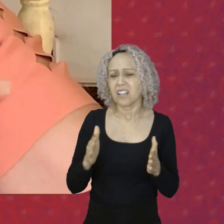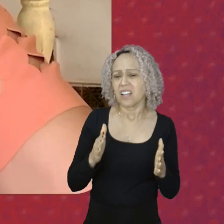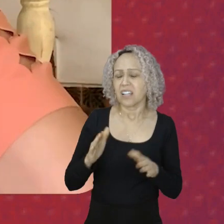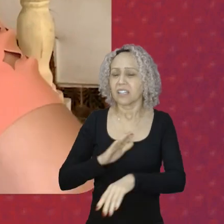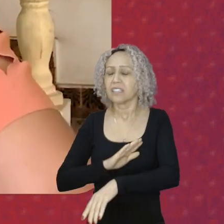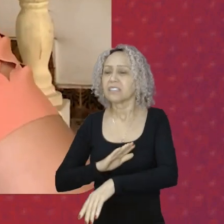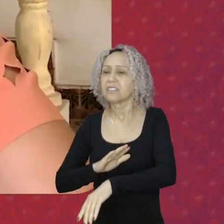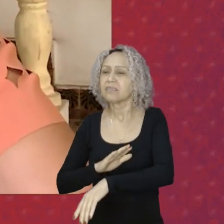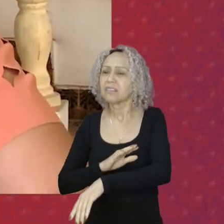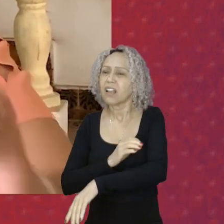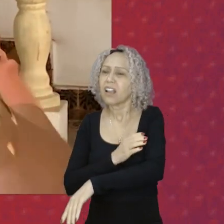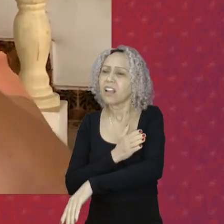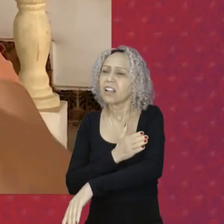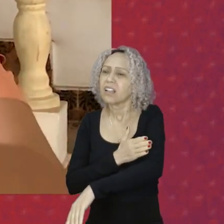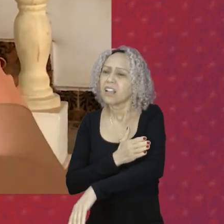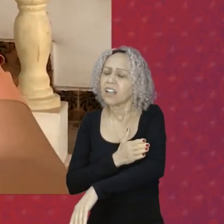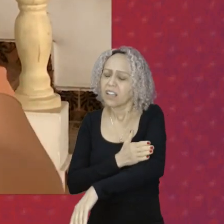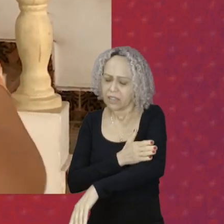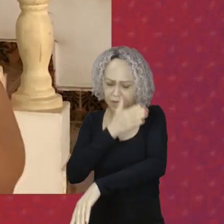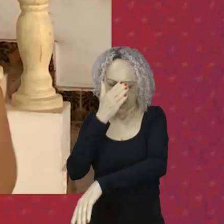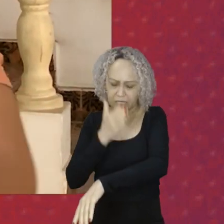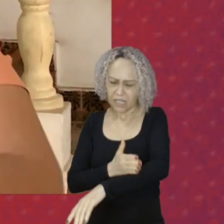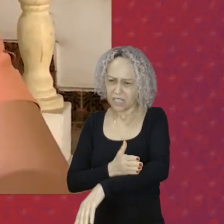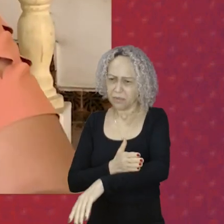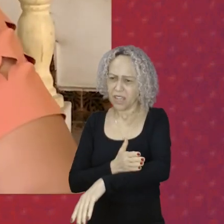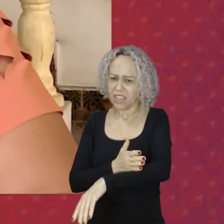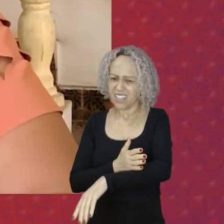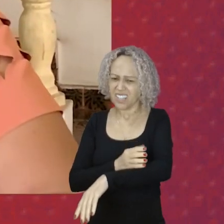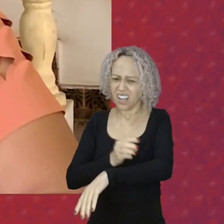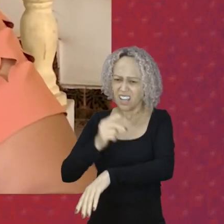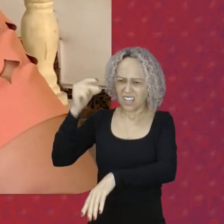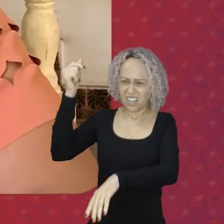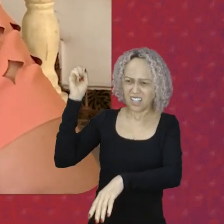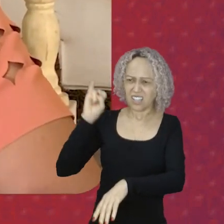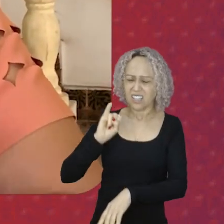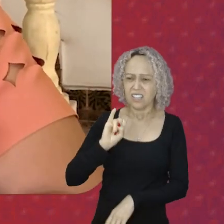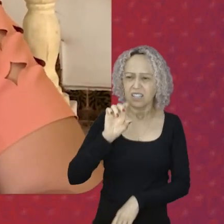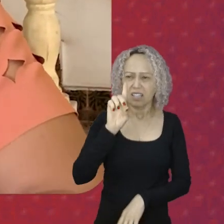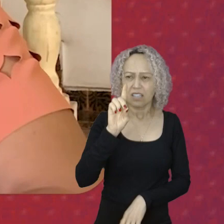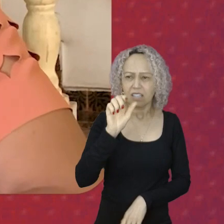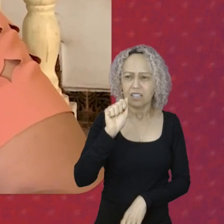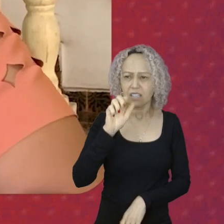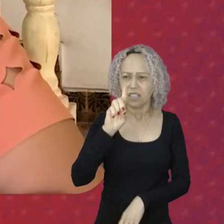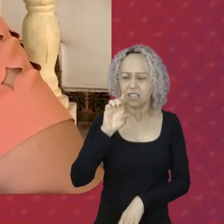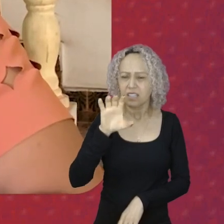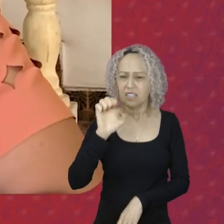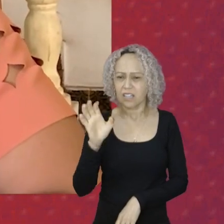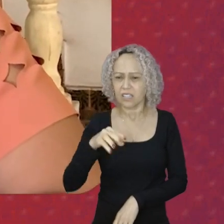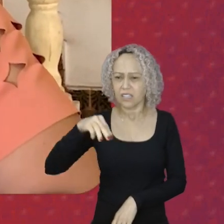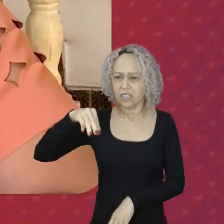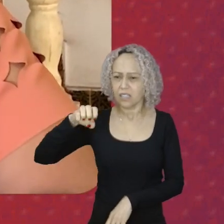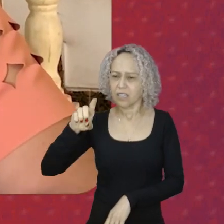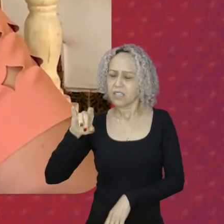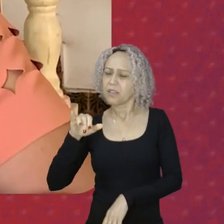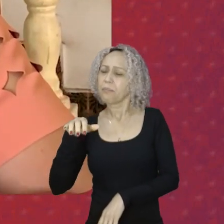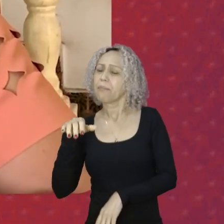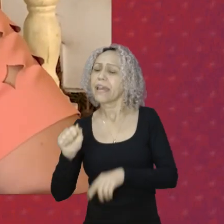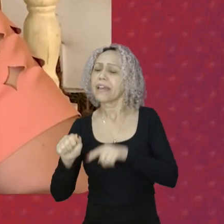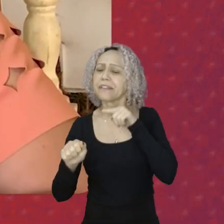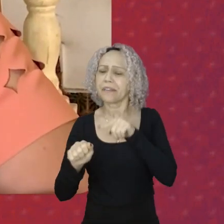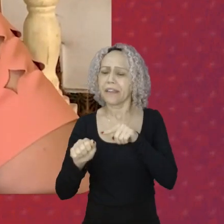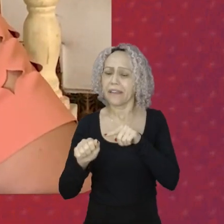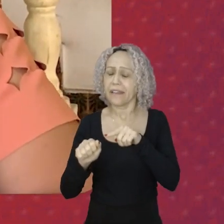deficiência ela era vista como um monstro, como alguém que precisava ser totalmente eliminado